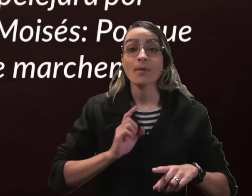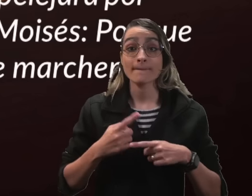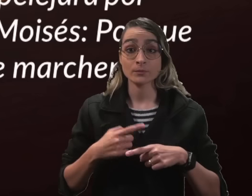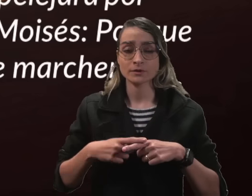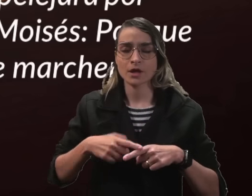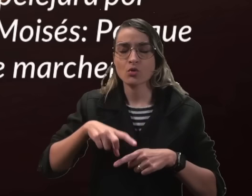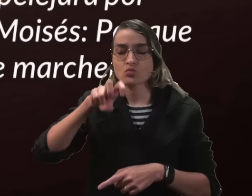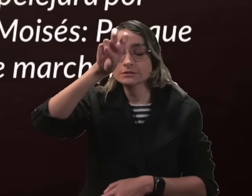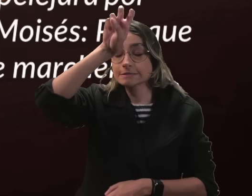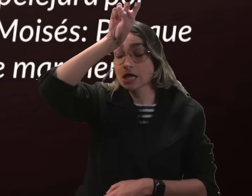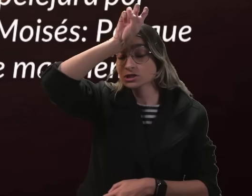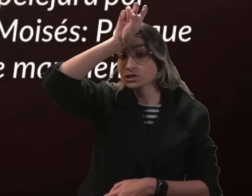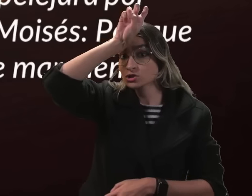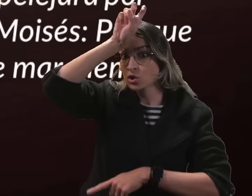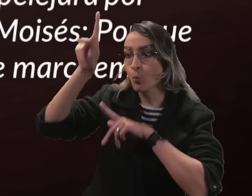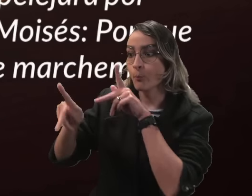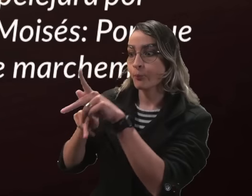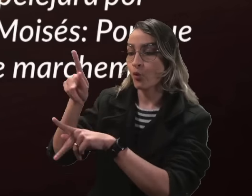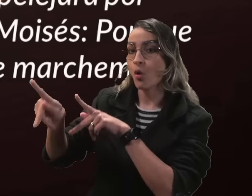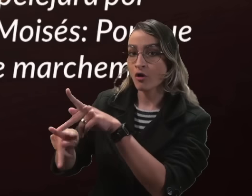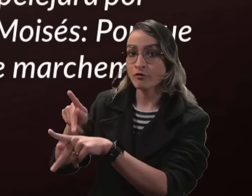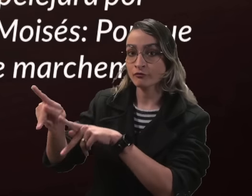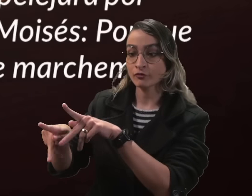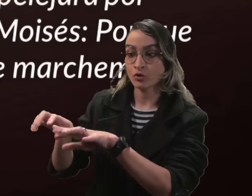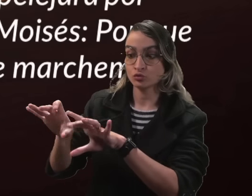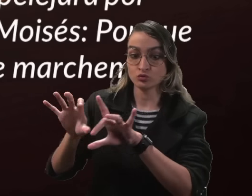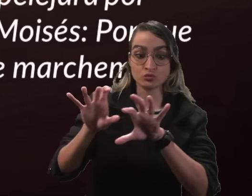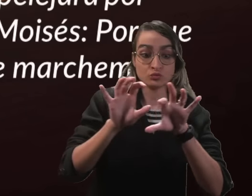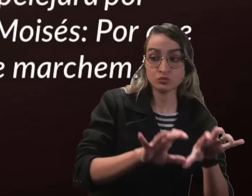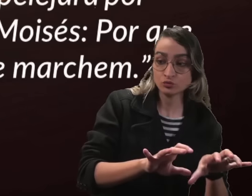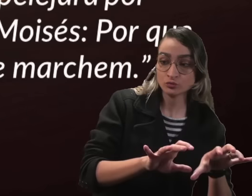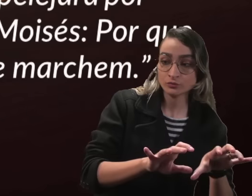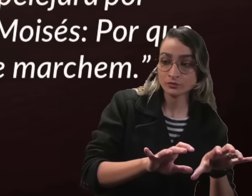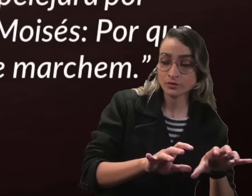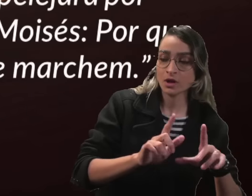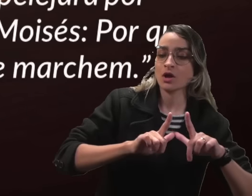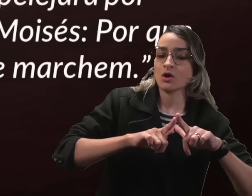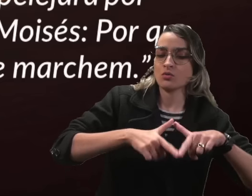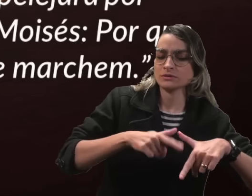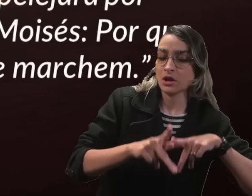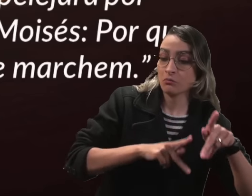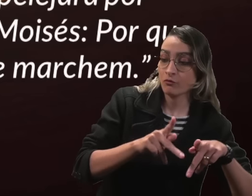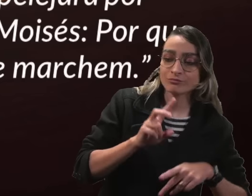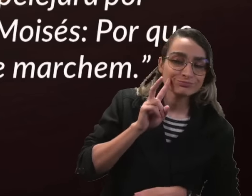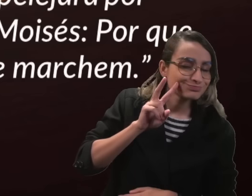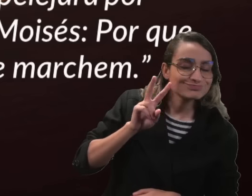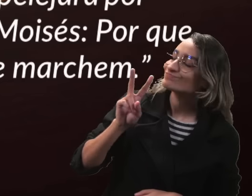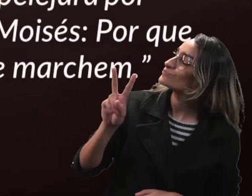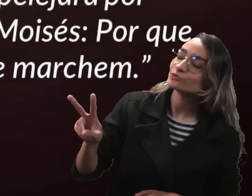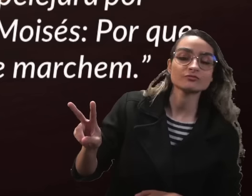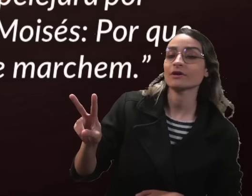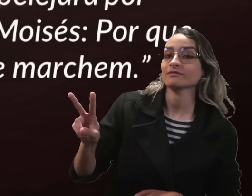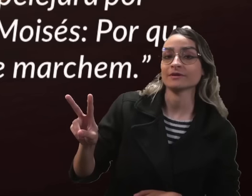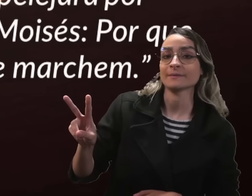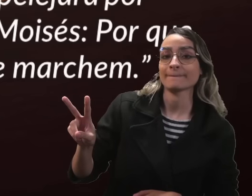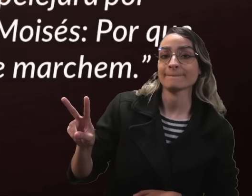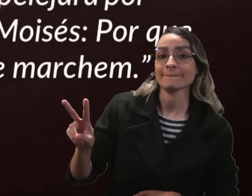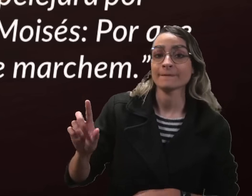nunca mais os tornareis a ver o Senhor pelejará por vós e vós vos